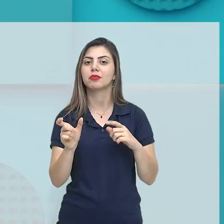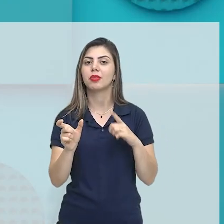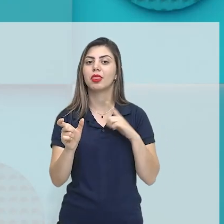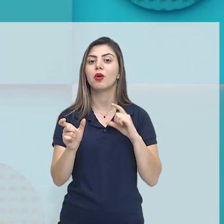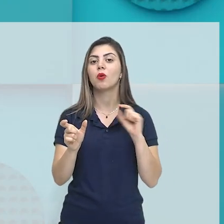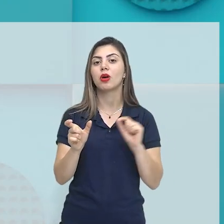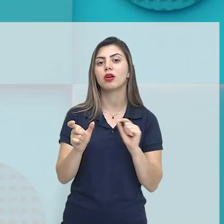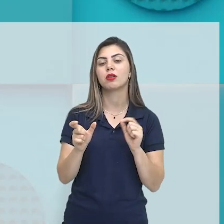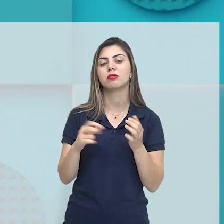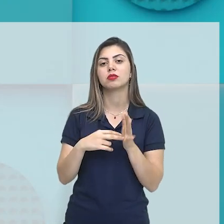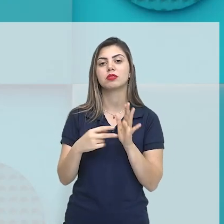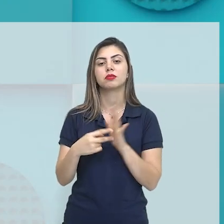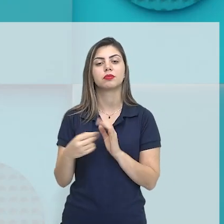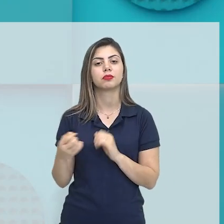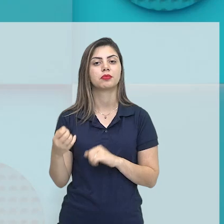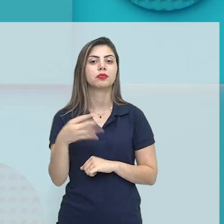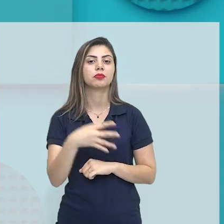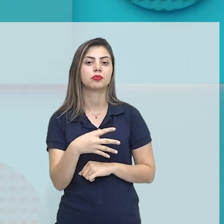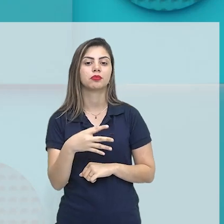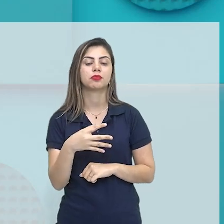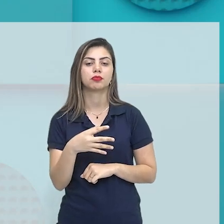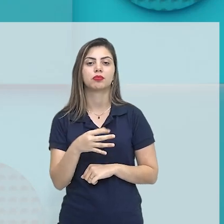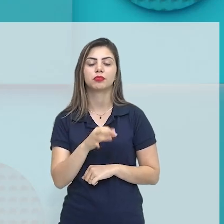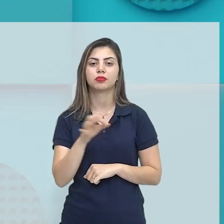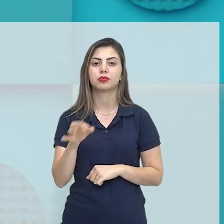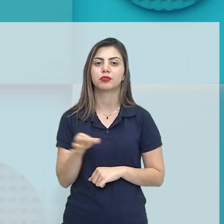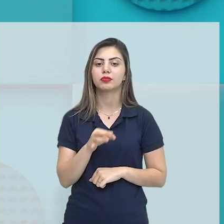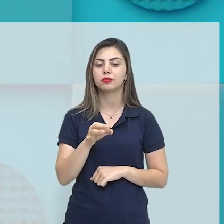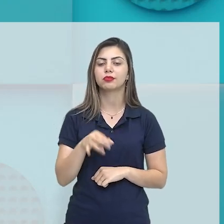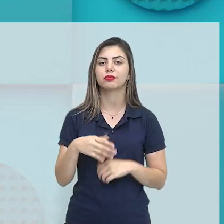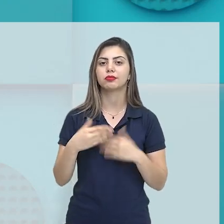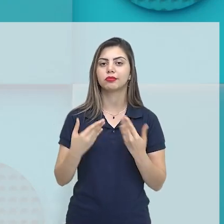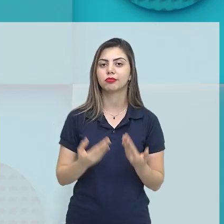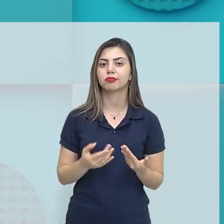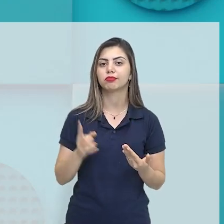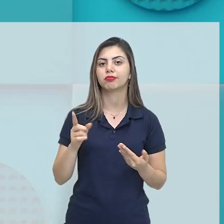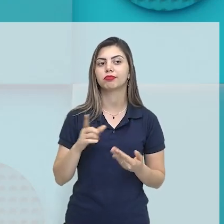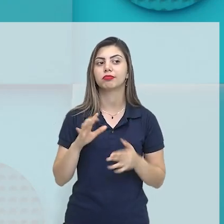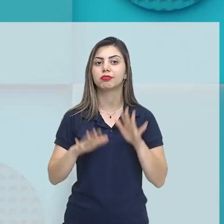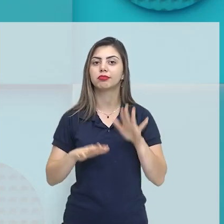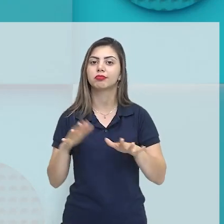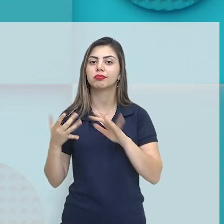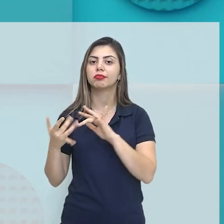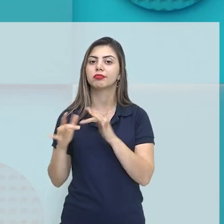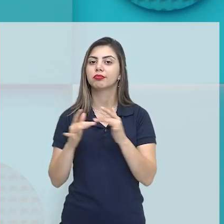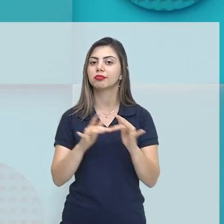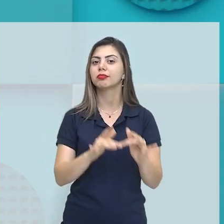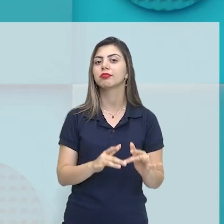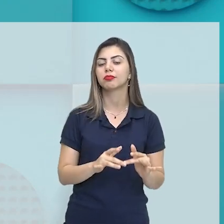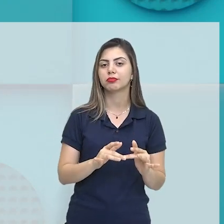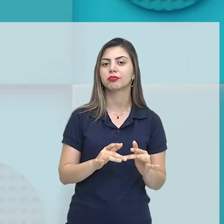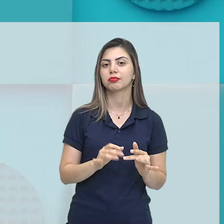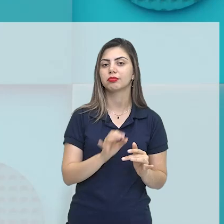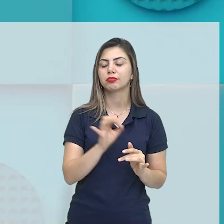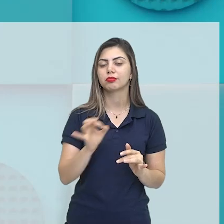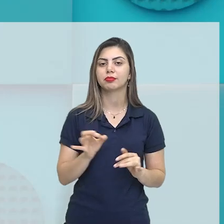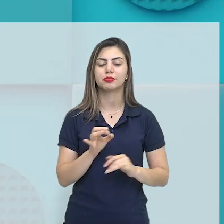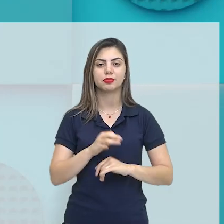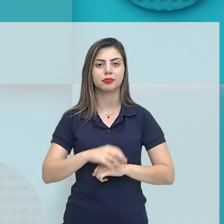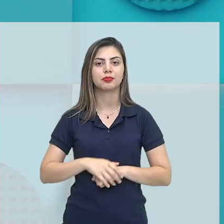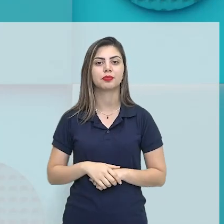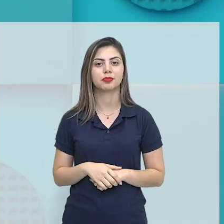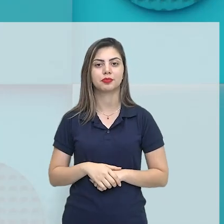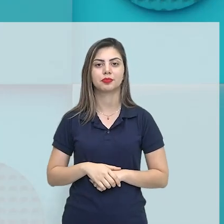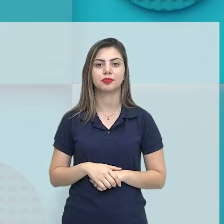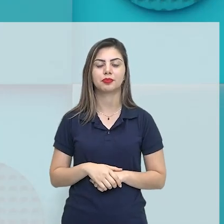palavras, elas vão assumir sentidos diferentes de acordo com o contexto no qual elas